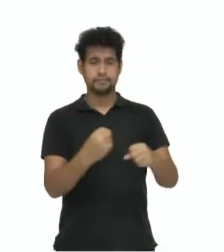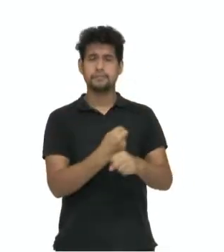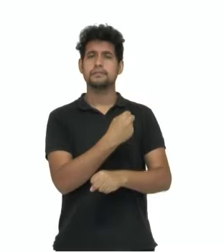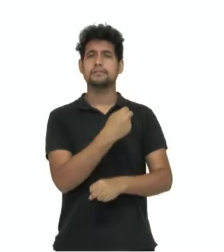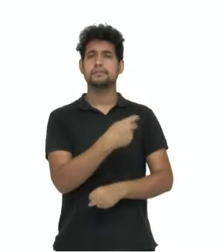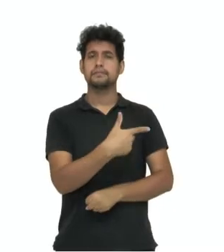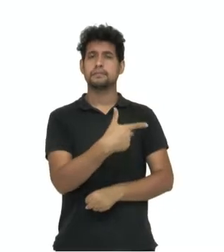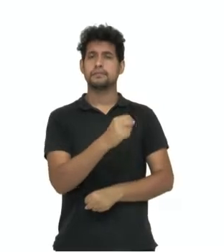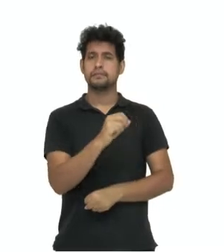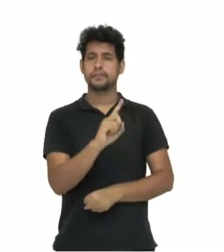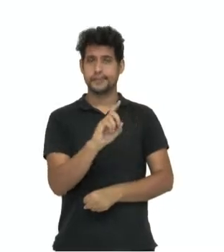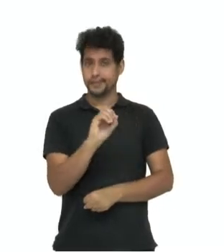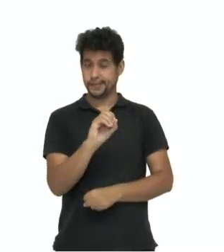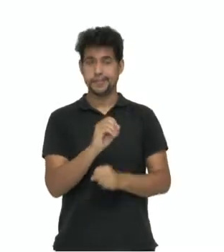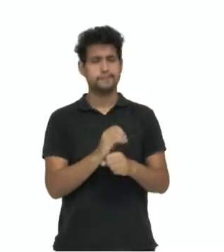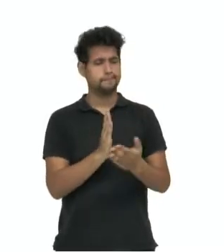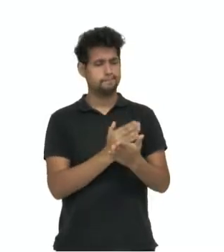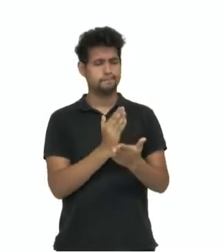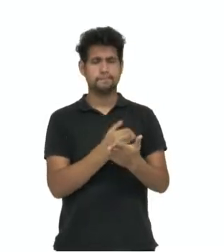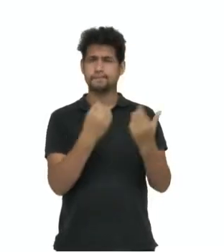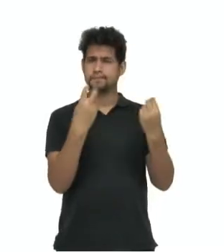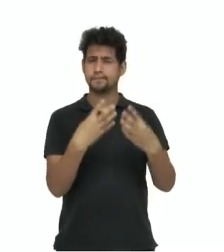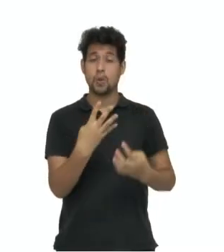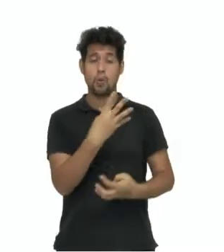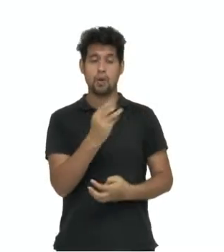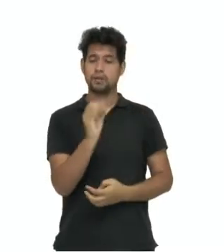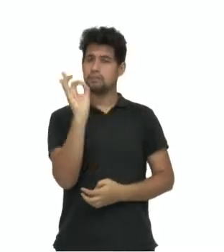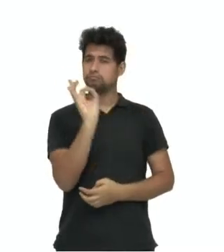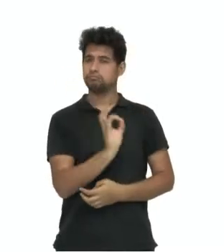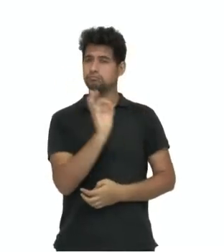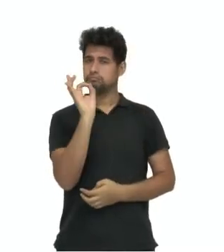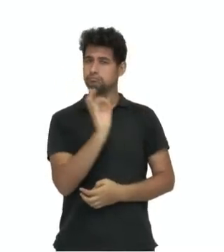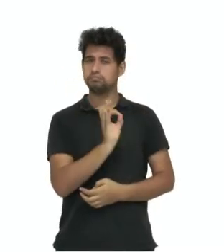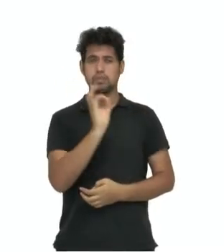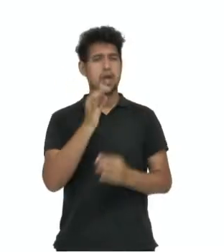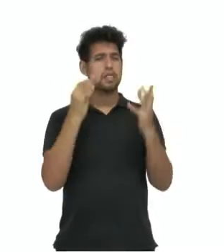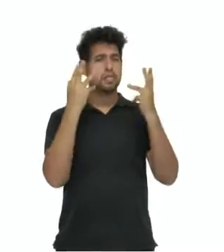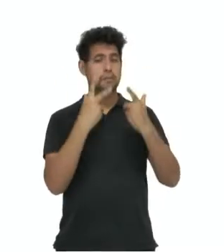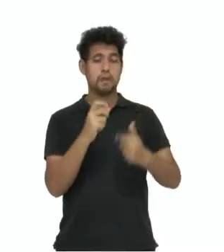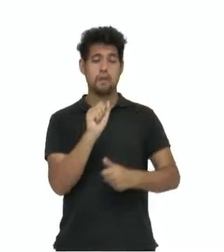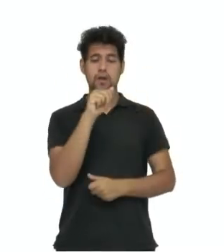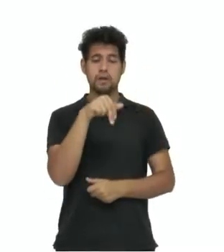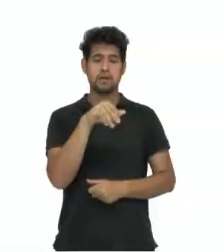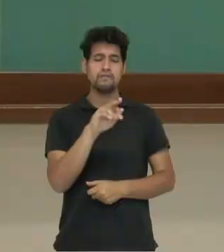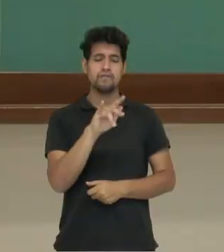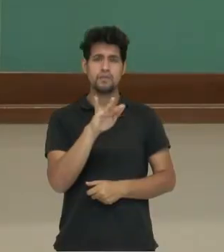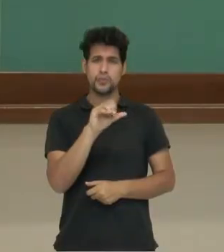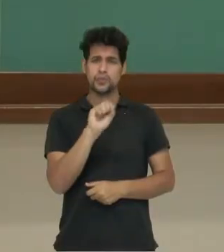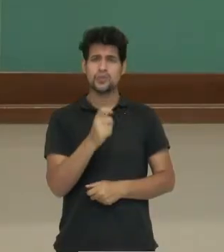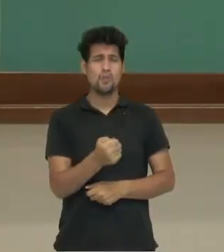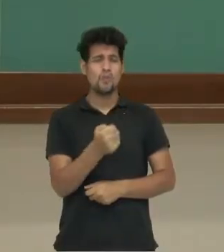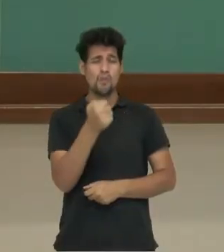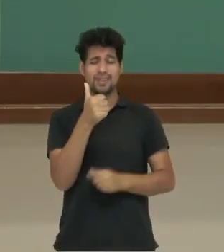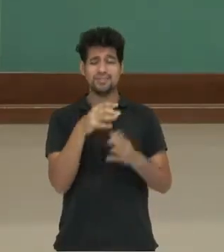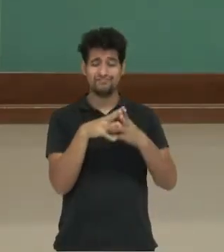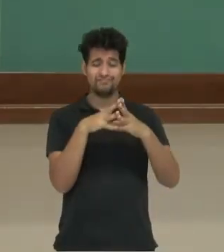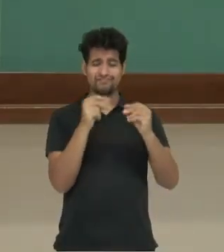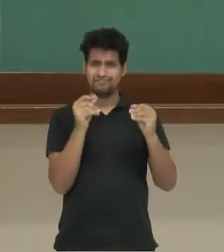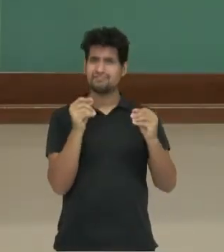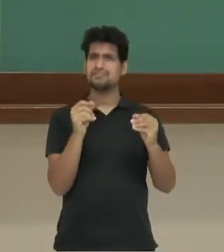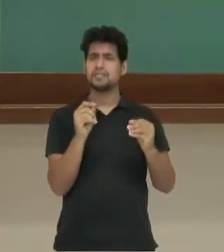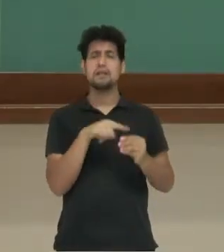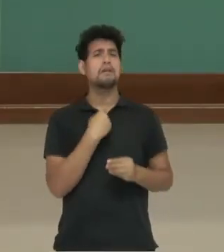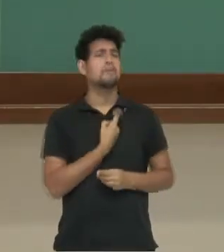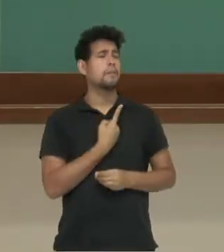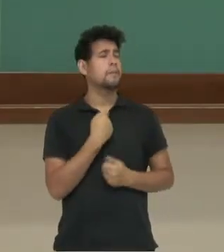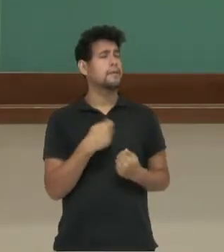2010 na revista Science revelou que mais de 40% das espécies de anfíbios estavam ameaçadas de extinção. Vamos relembrar